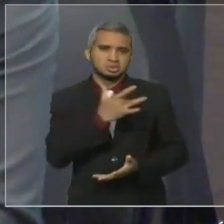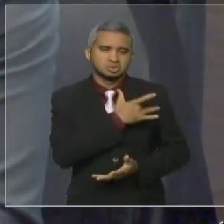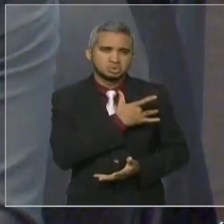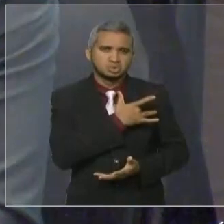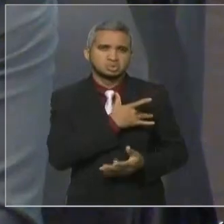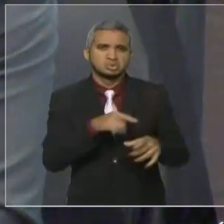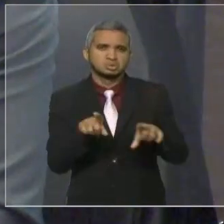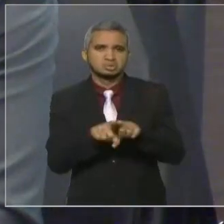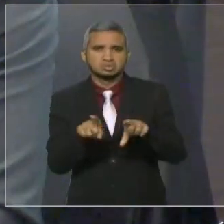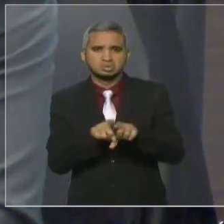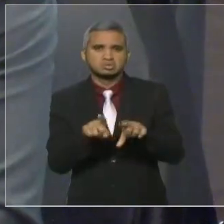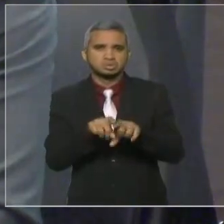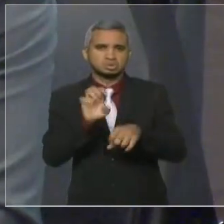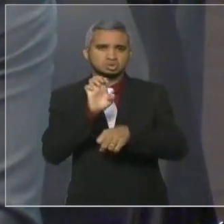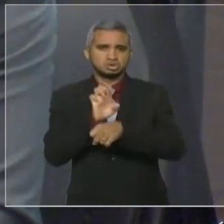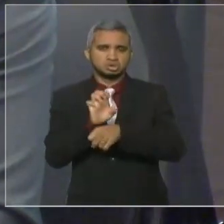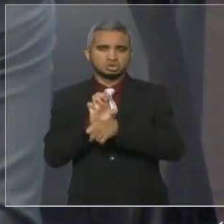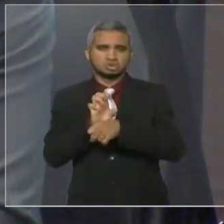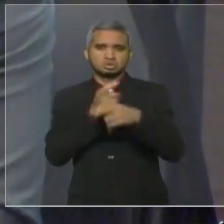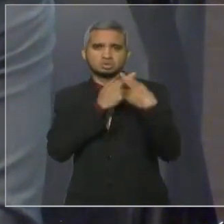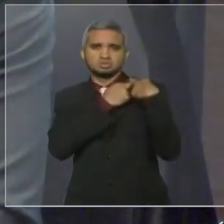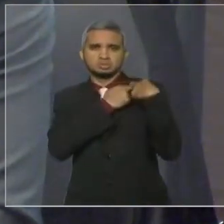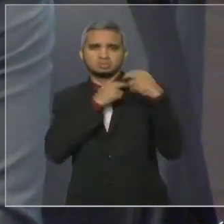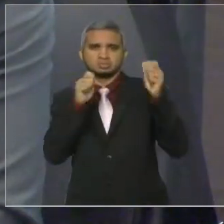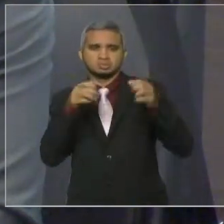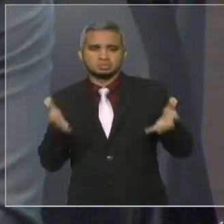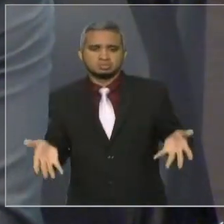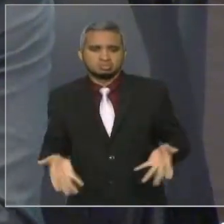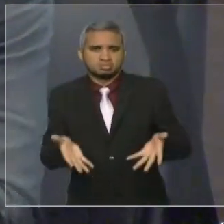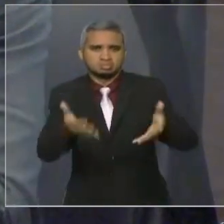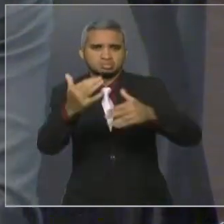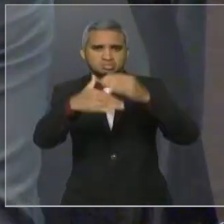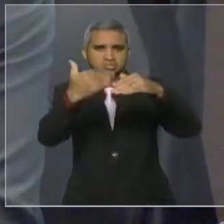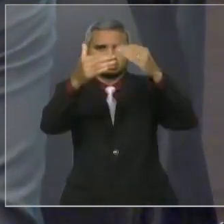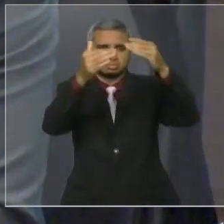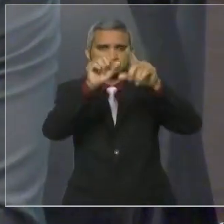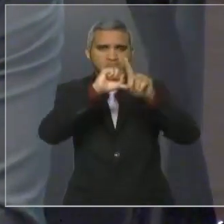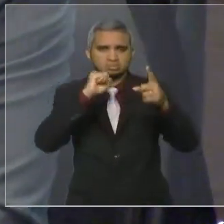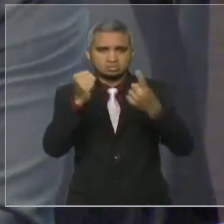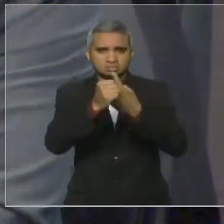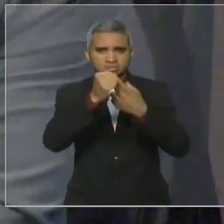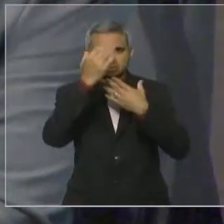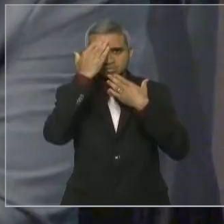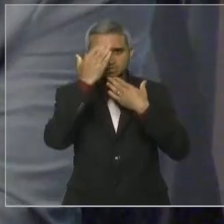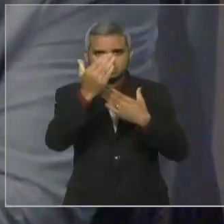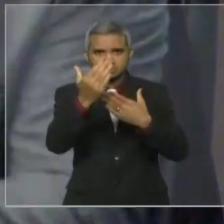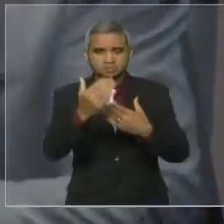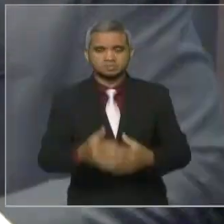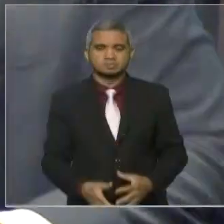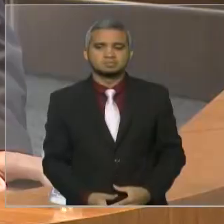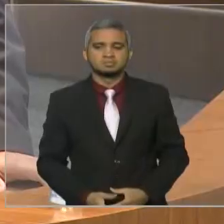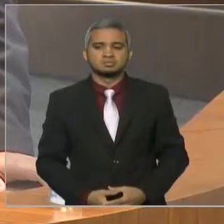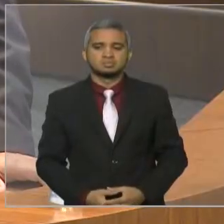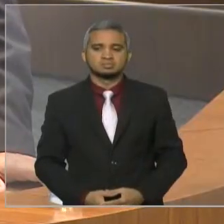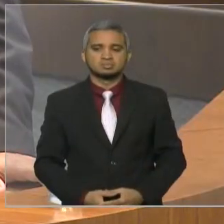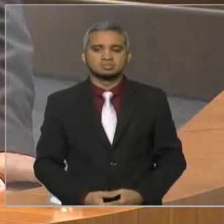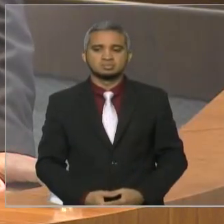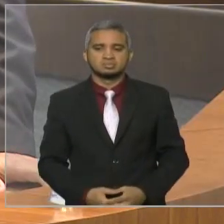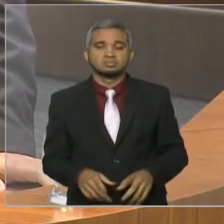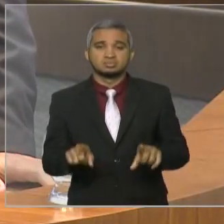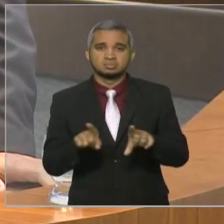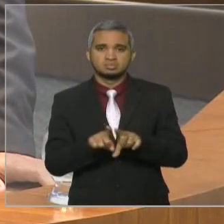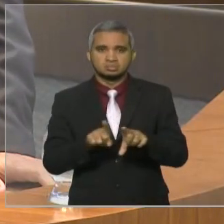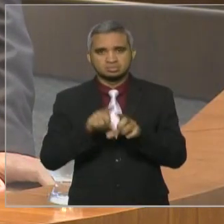papel do Estado como ente promotor de desenvolvimento social com a questão do emprego. Lhe agradeço bastante. Eu que agradeço, doutor Iglesias, e você,